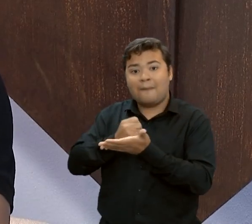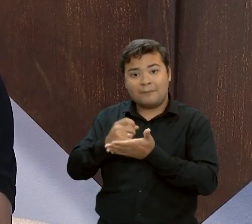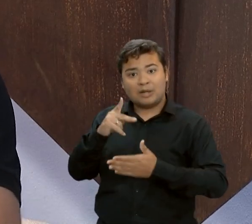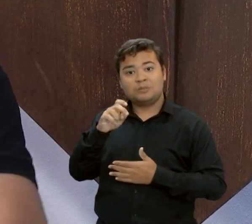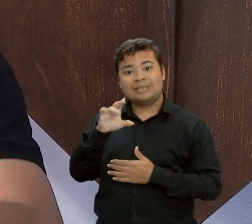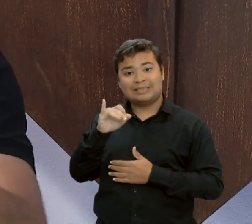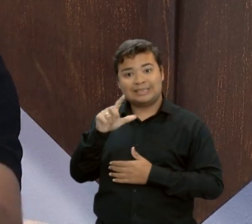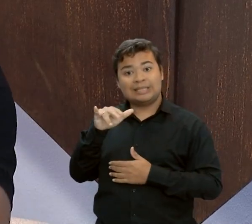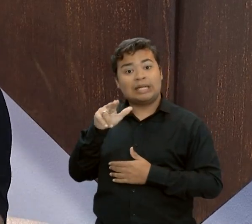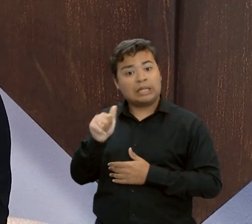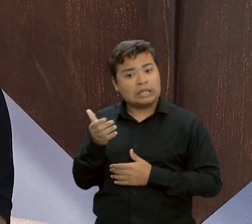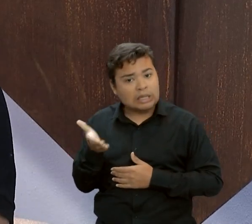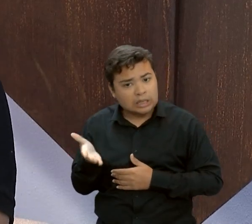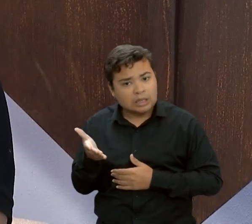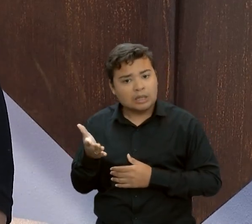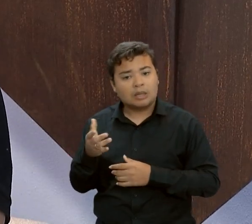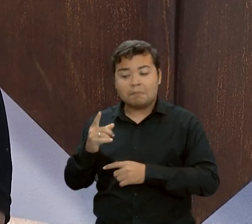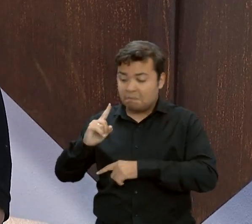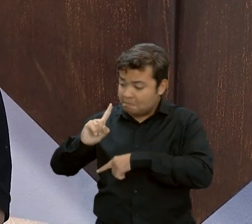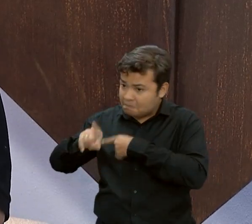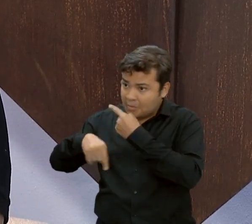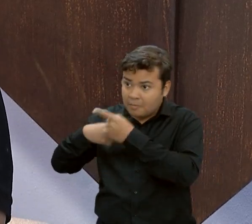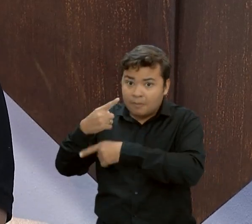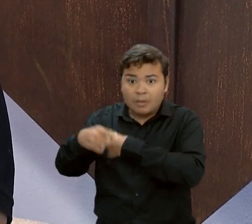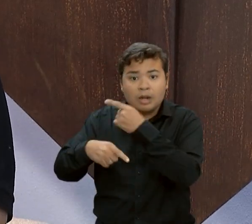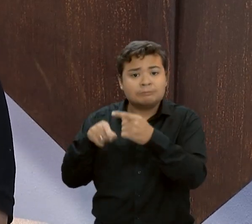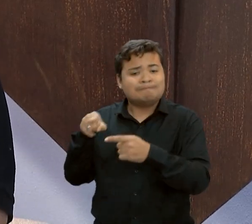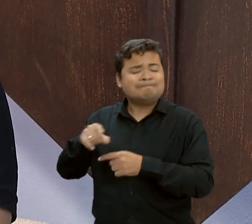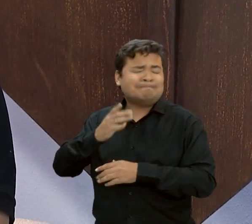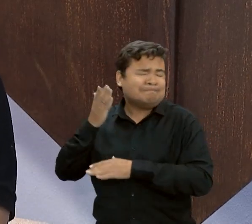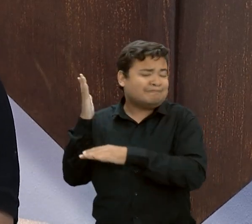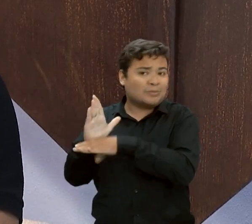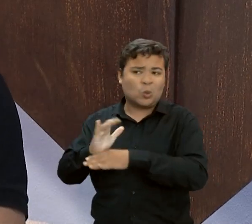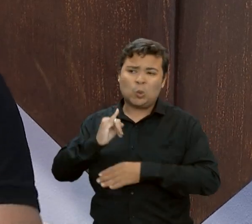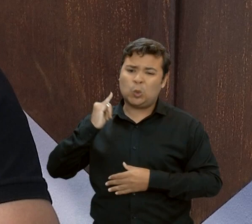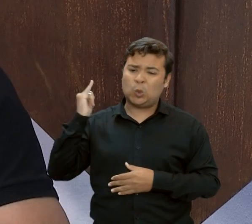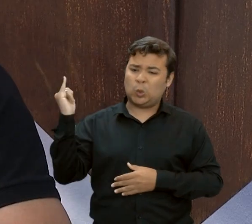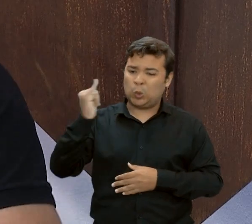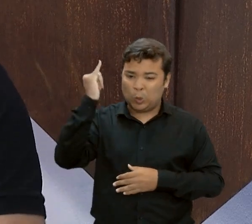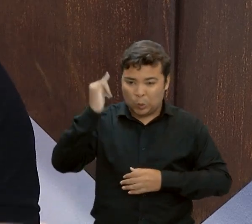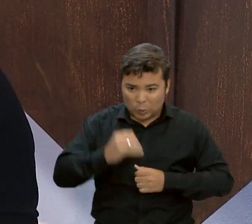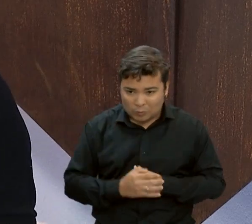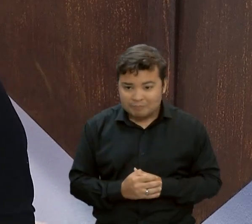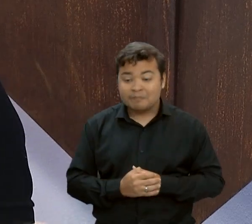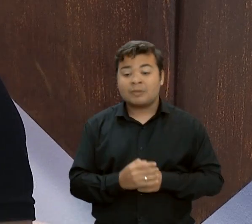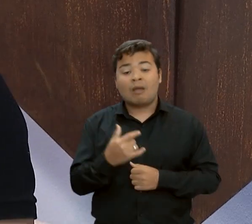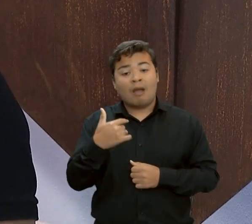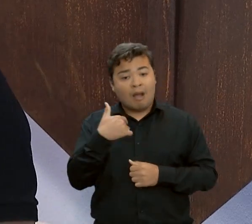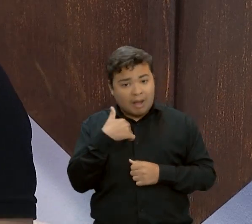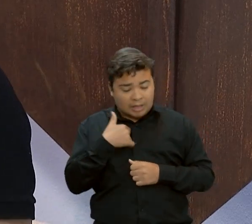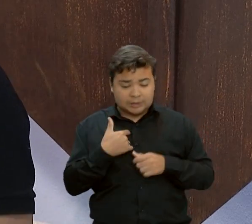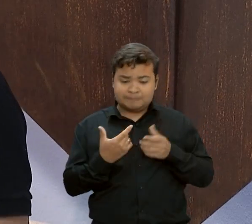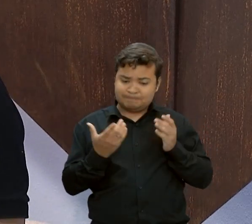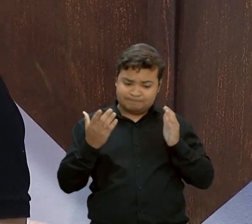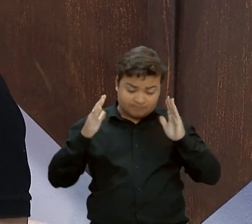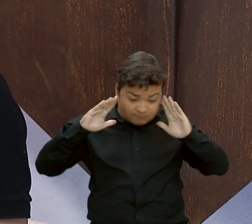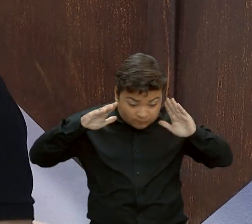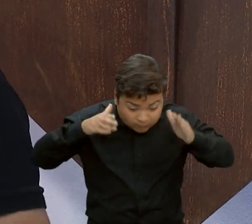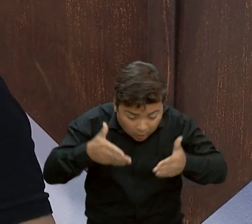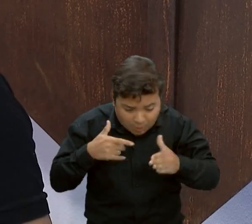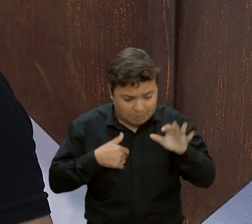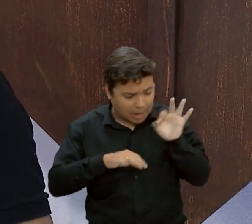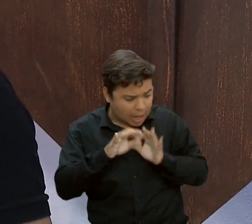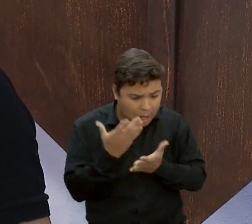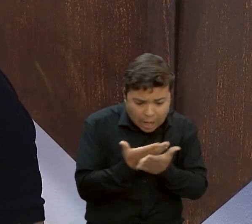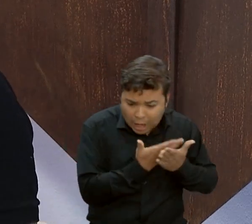importância que teve isso 9 anos depois da descoberta, né? Então, assim, é de arrepiar, assim, quando eu estou ali imerso. Parece uma coisa simples, mas não,